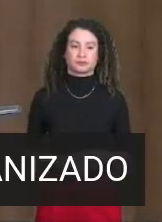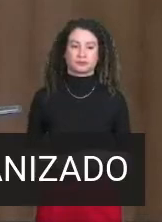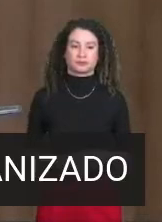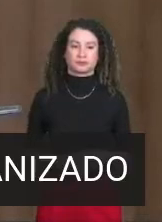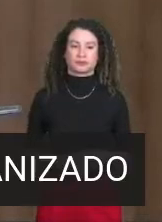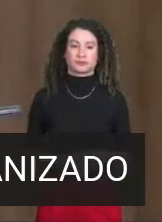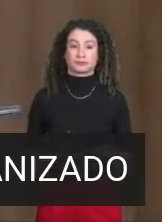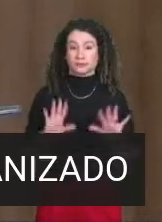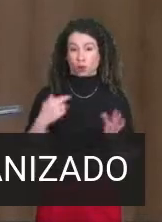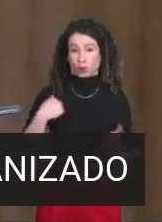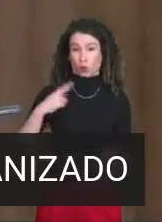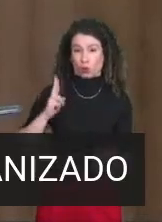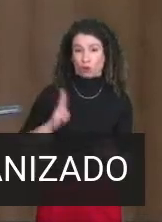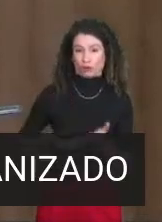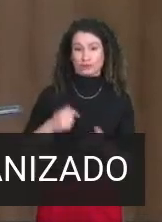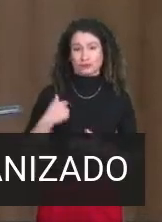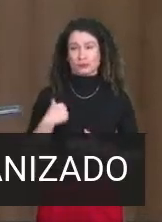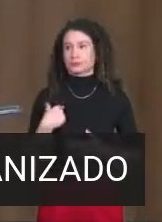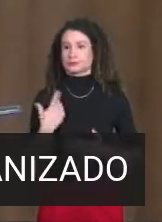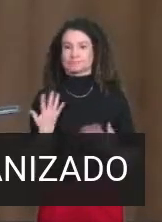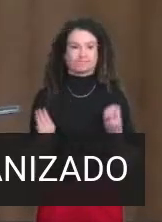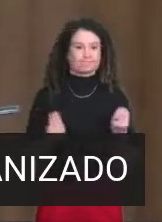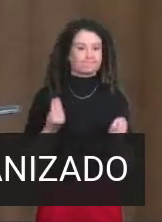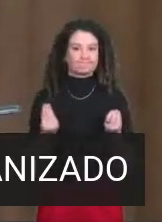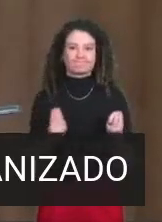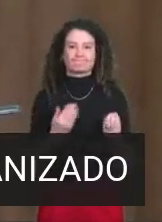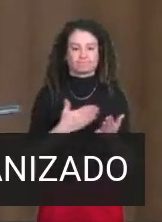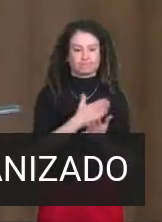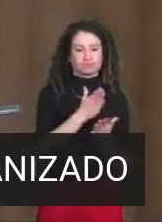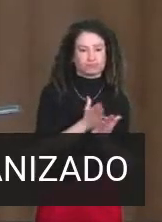embora confesso que eu me divirto.